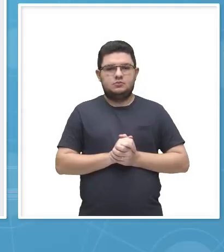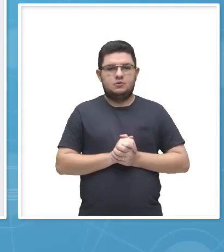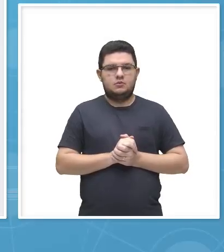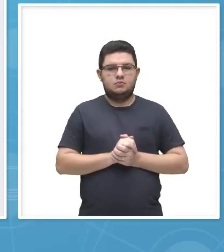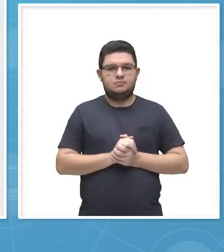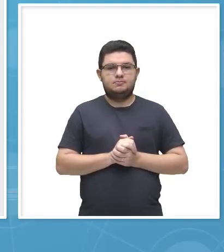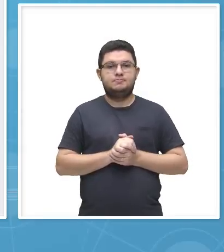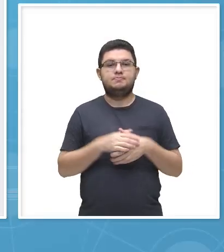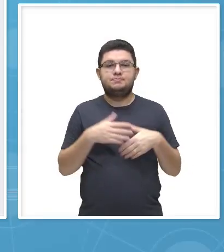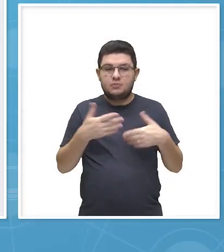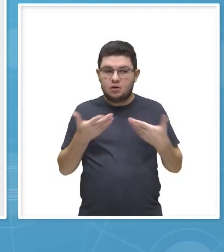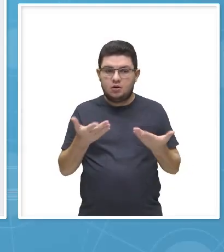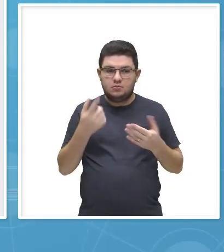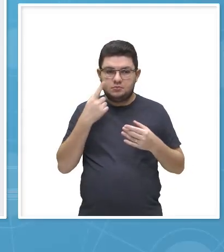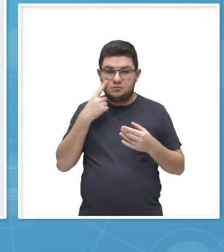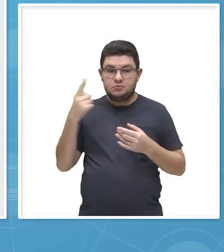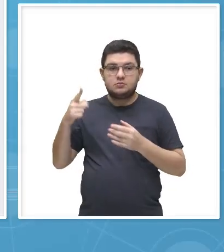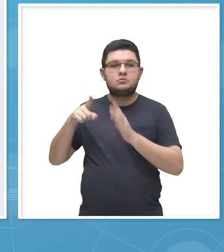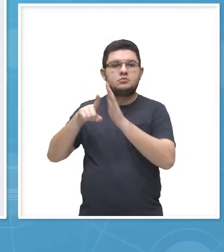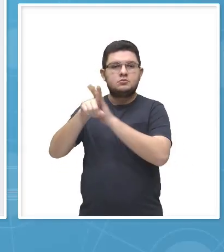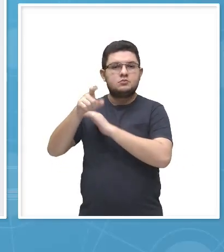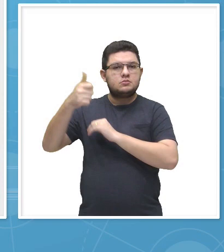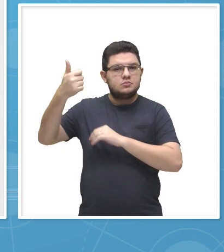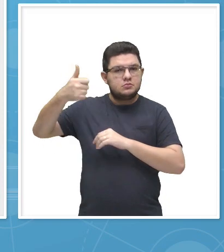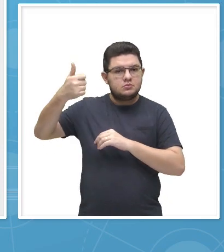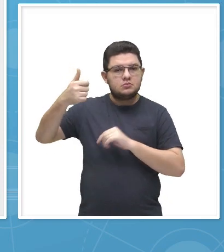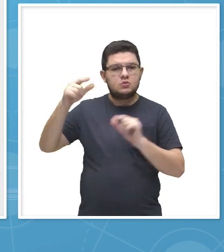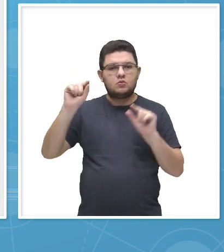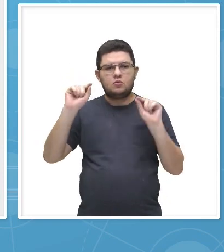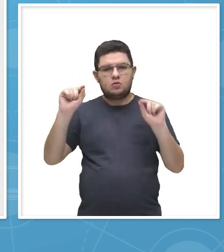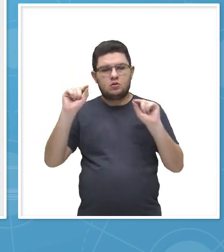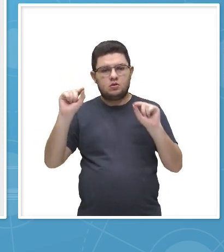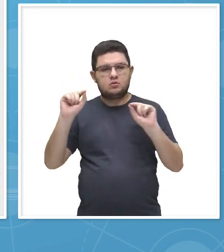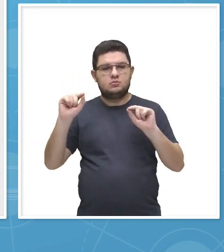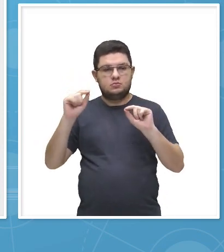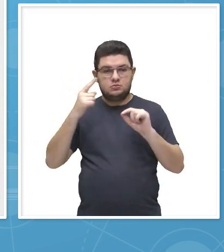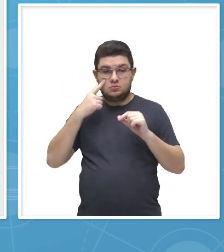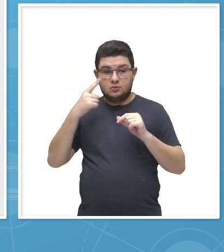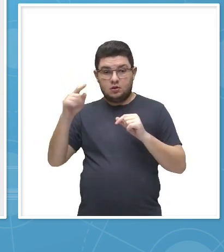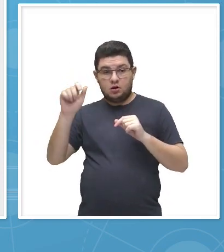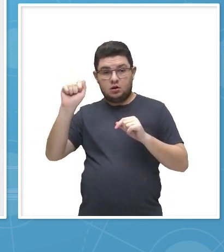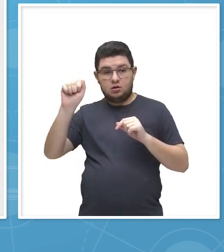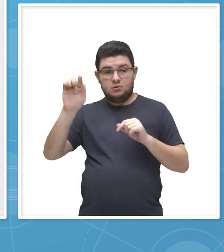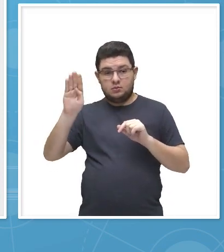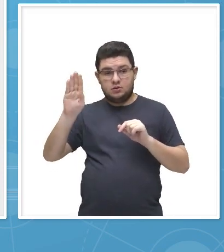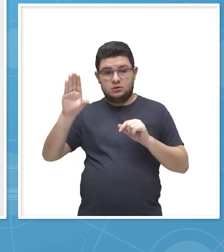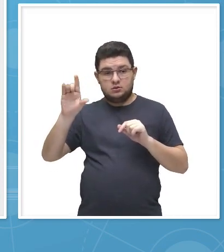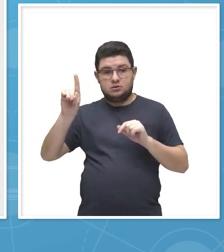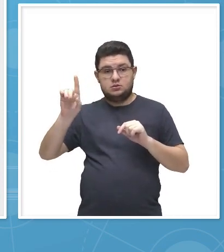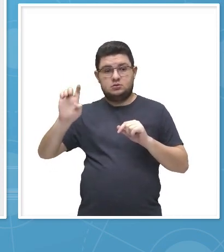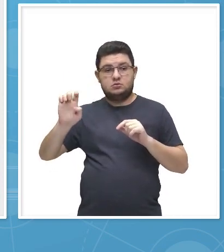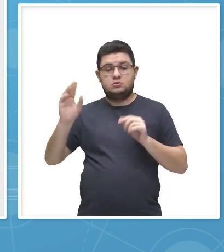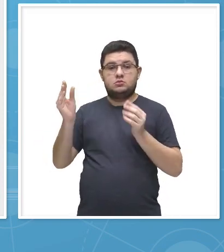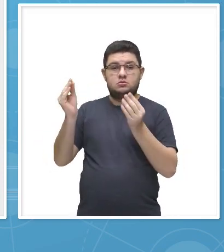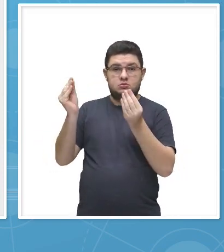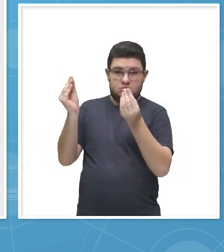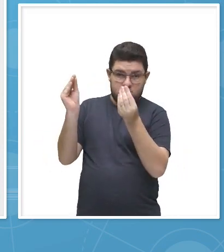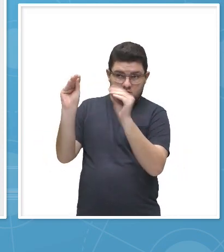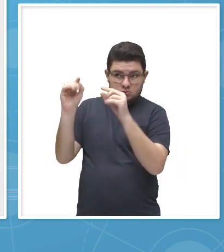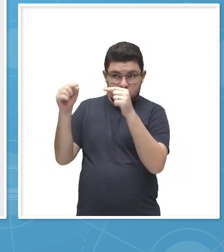bom vamos ver a question Number One marque a alternativa que completa horas são no Simple Present